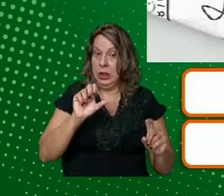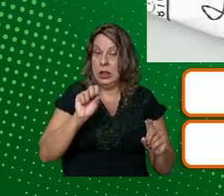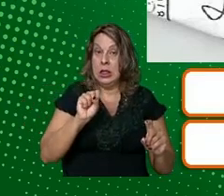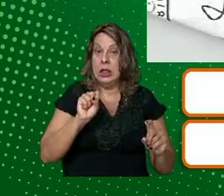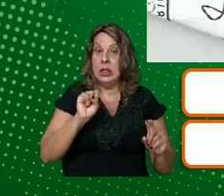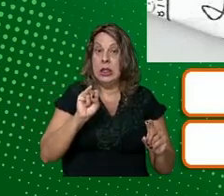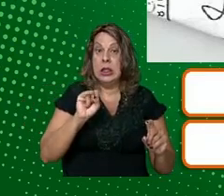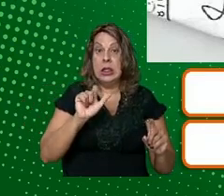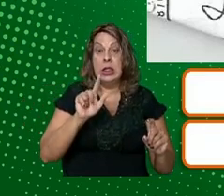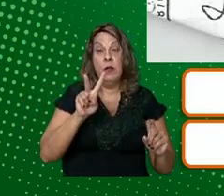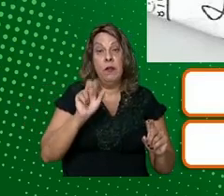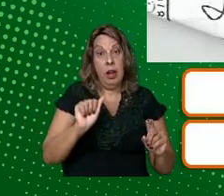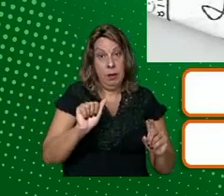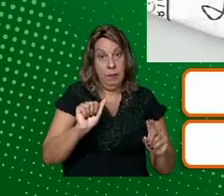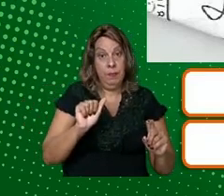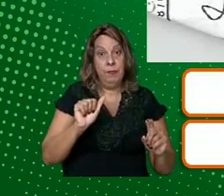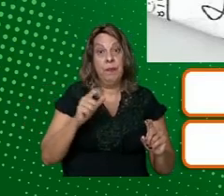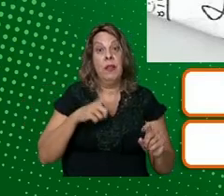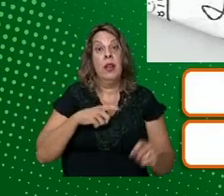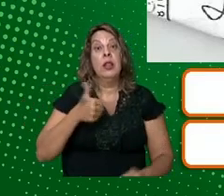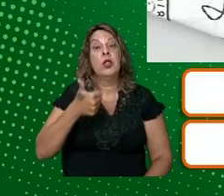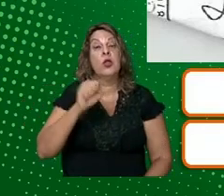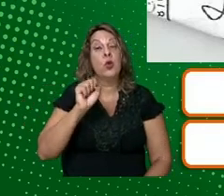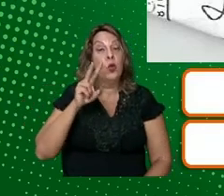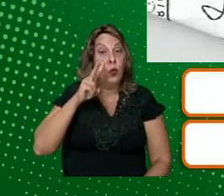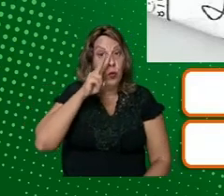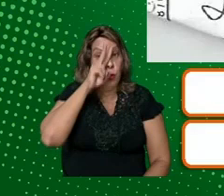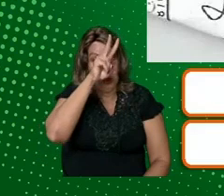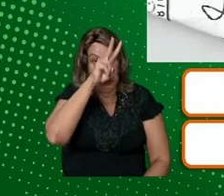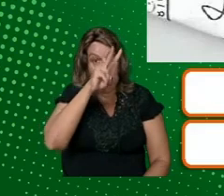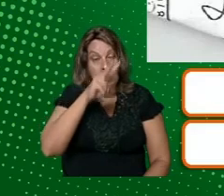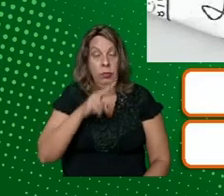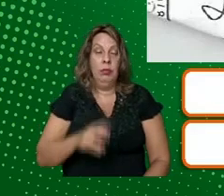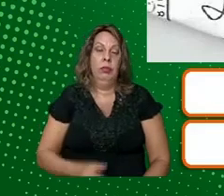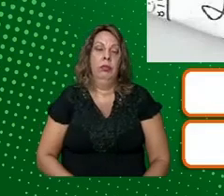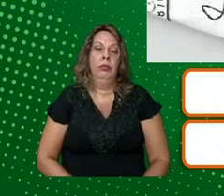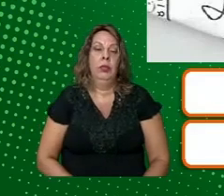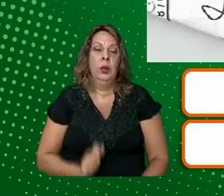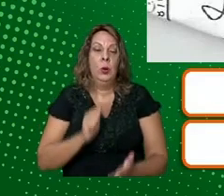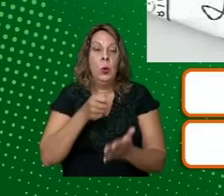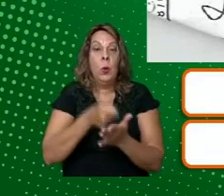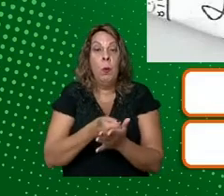Silva. Mali Silva, do 18 do Forte, adquiriu com...